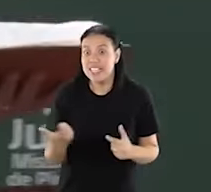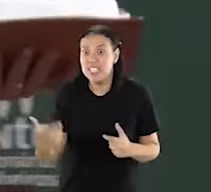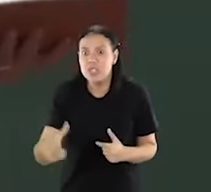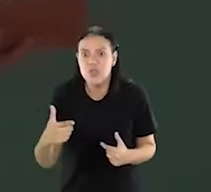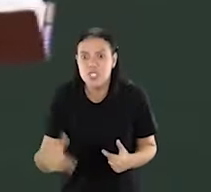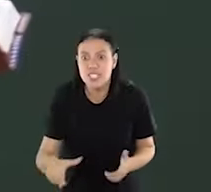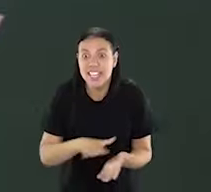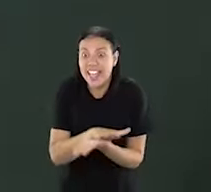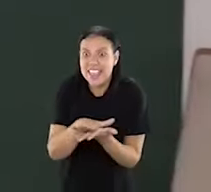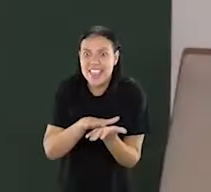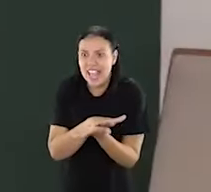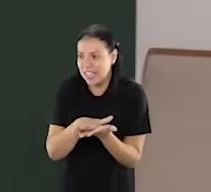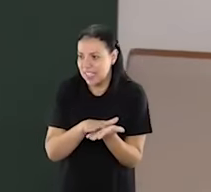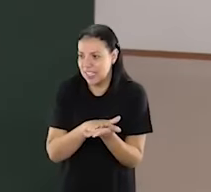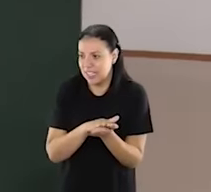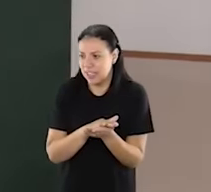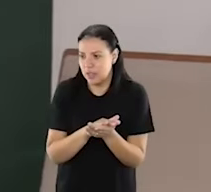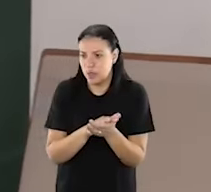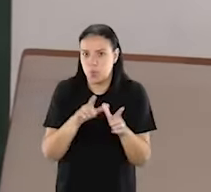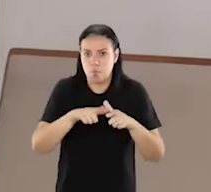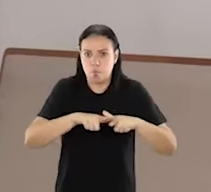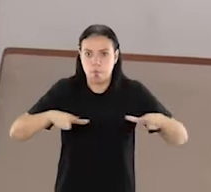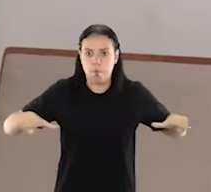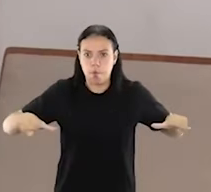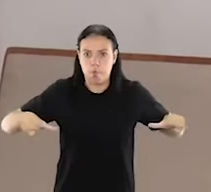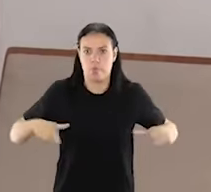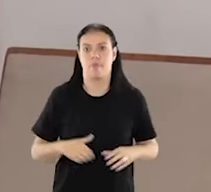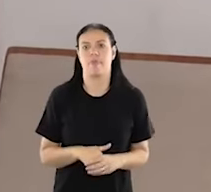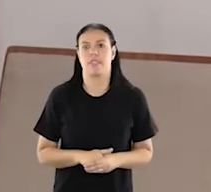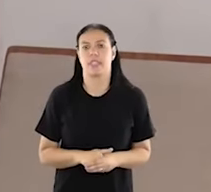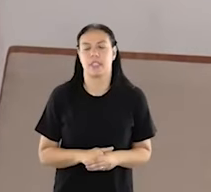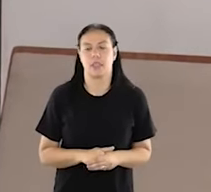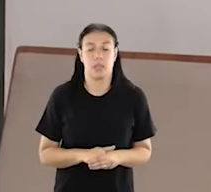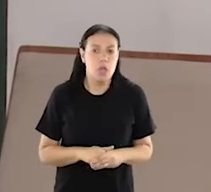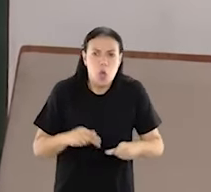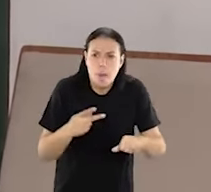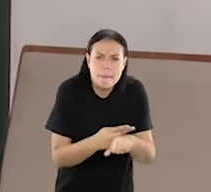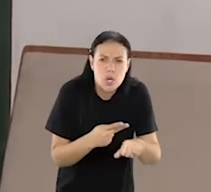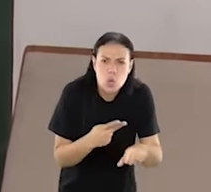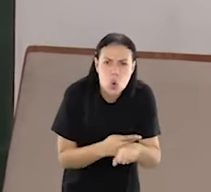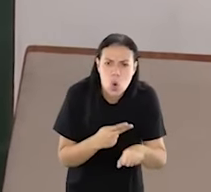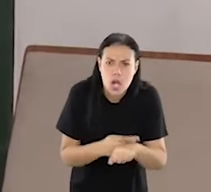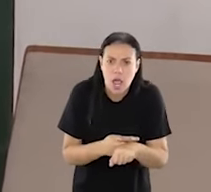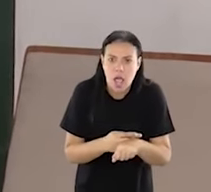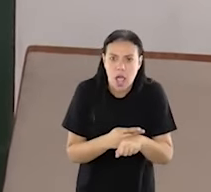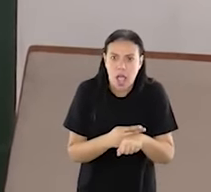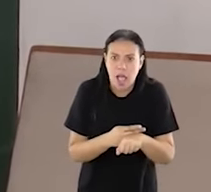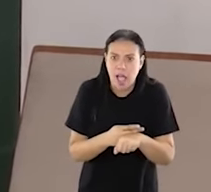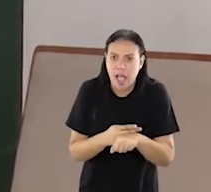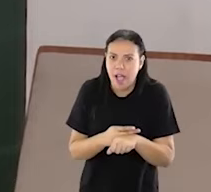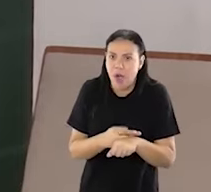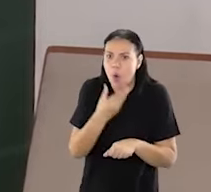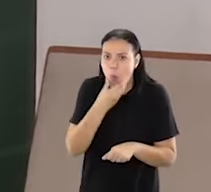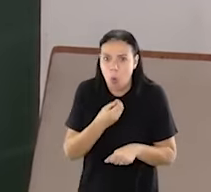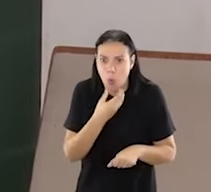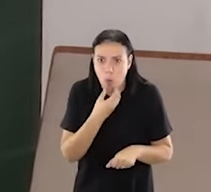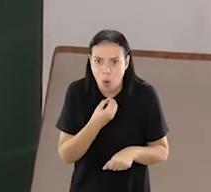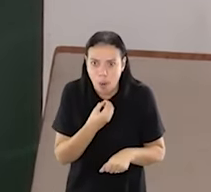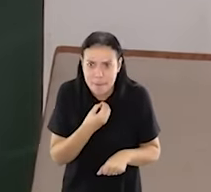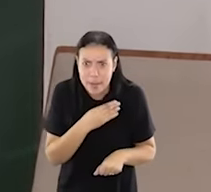vieram fazer aqui? Ué, vieram procurar entre os mortos, aquele que está vivo? Ele não está mais aqui não,